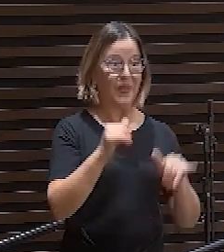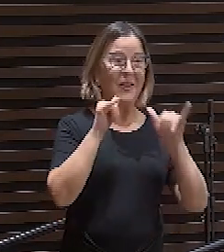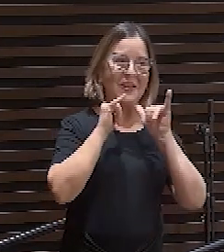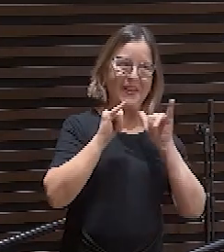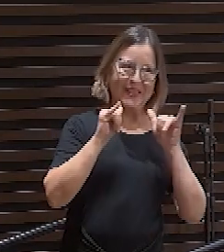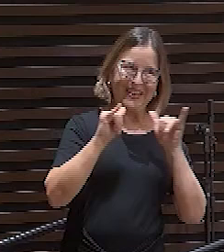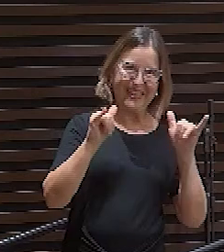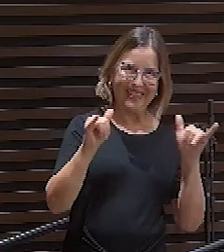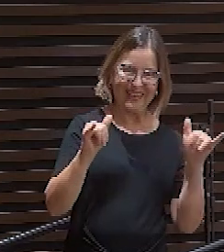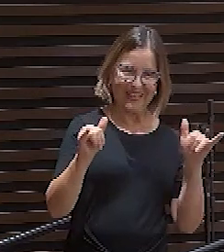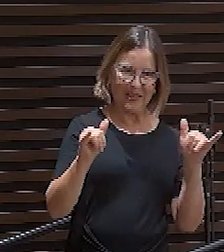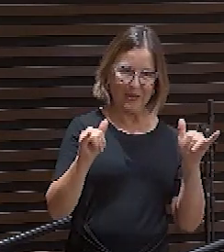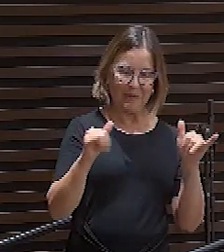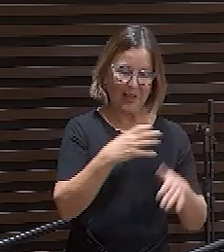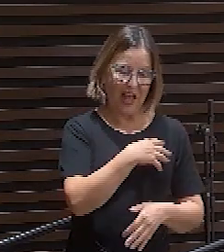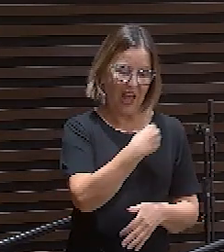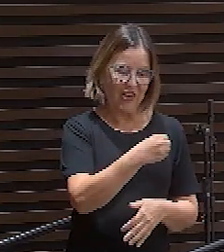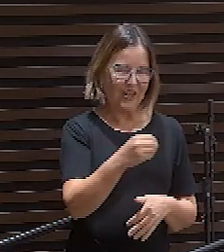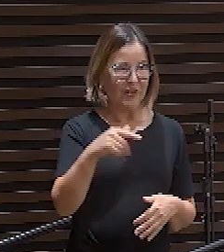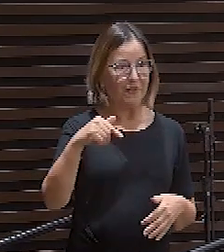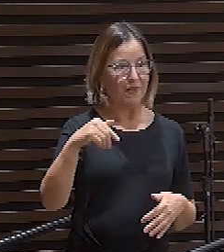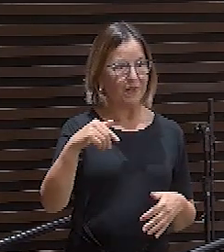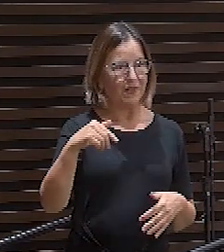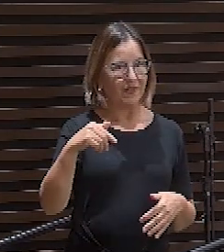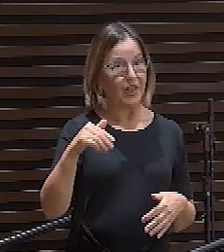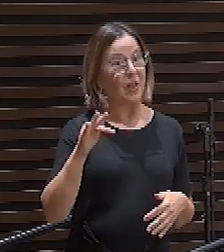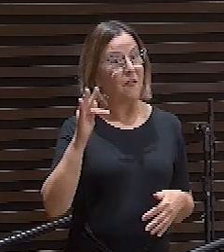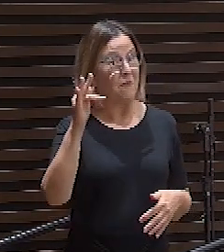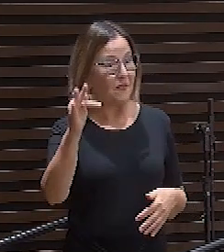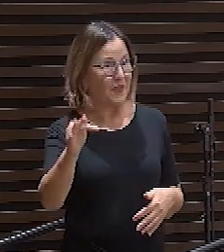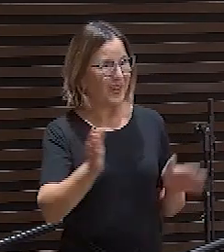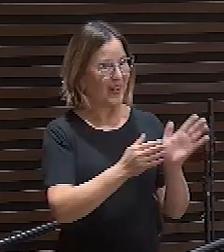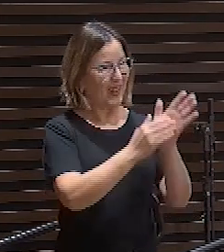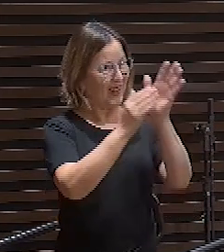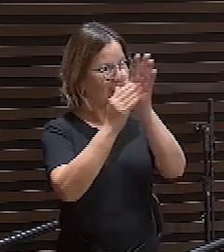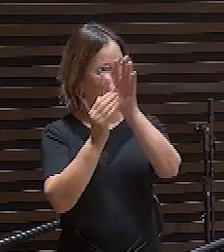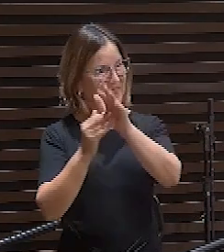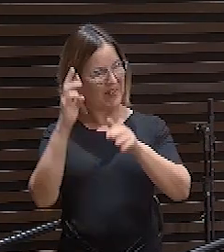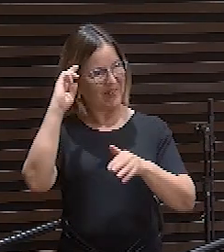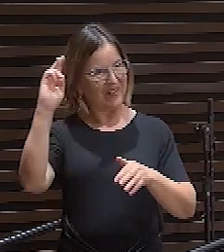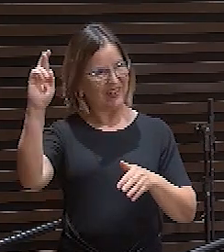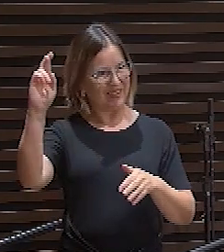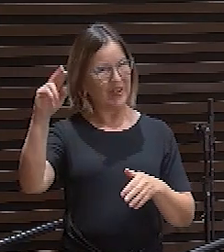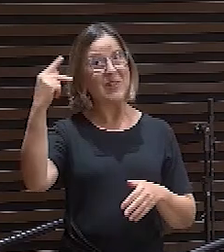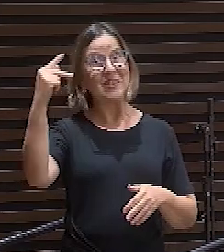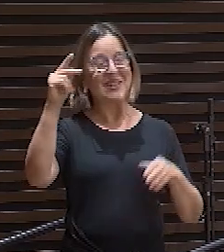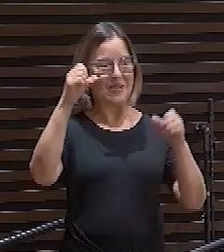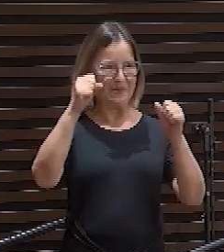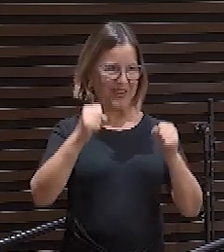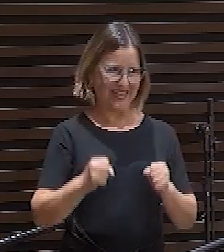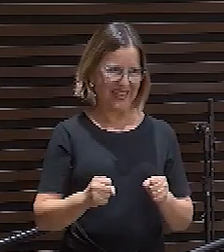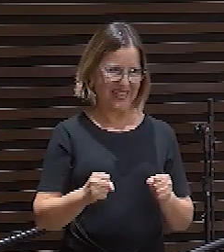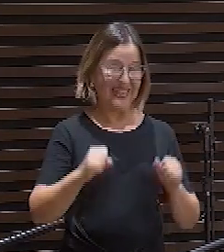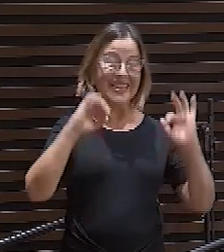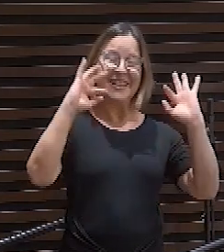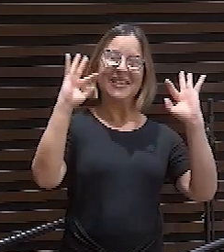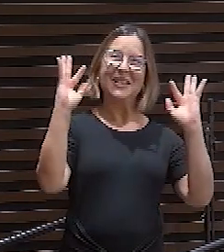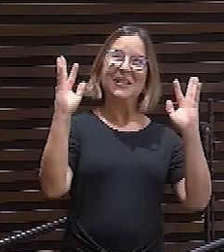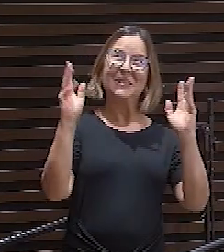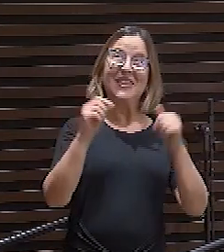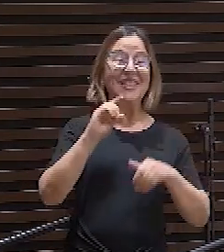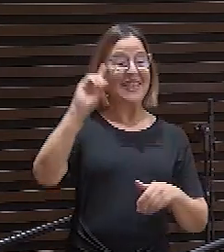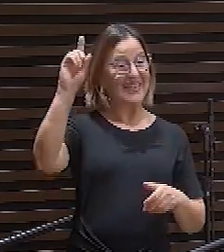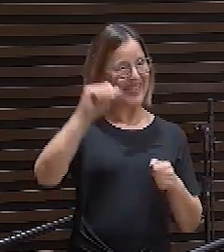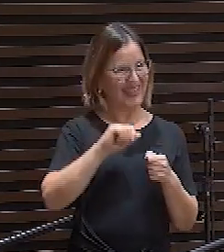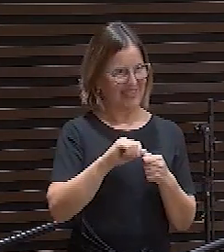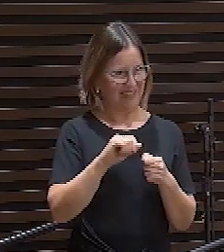Contaremos à vindoura geração os louvores do Senhor, e o seu poder e as maravilhas que